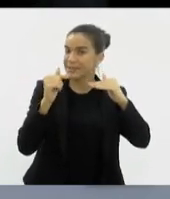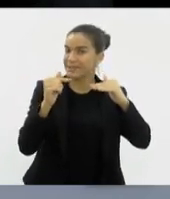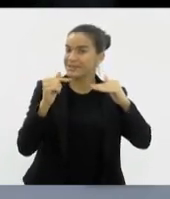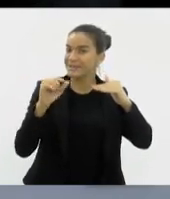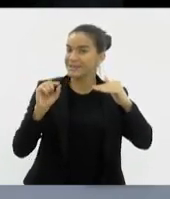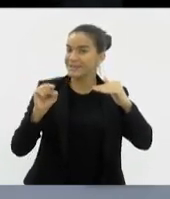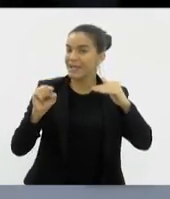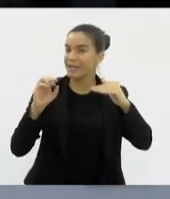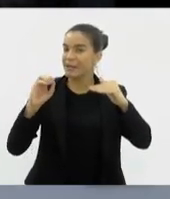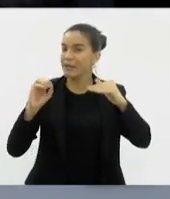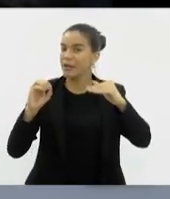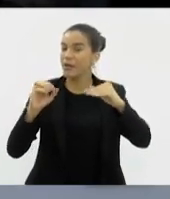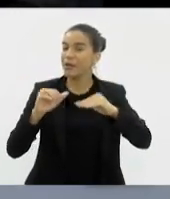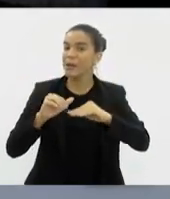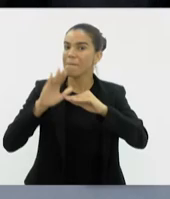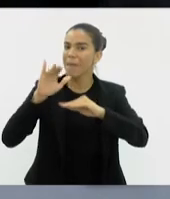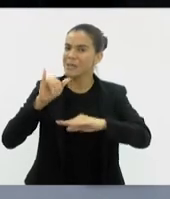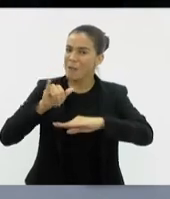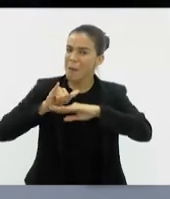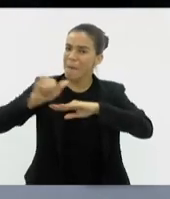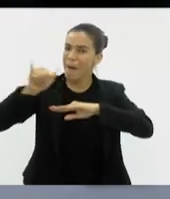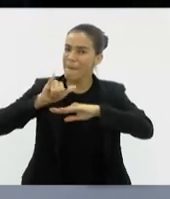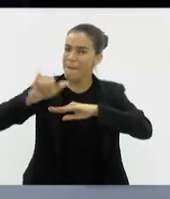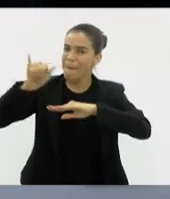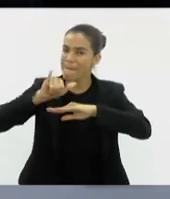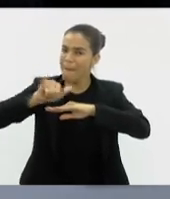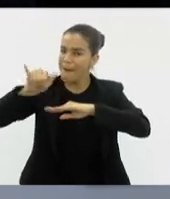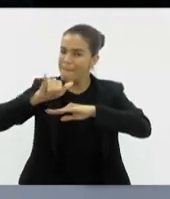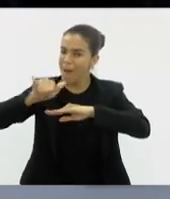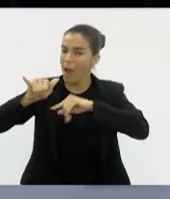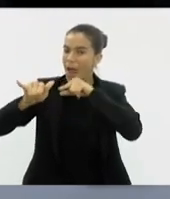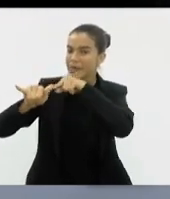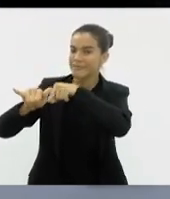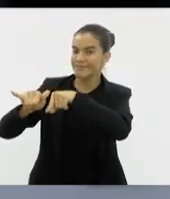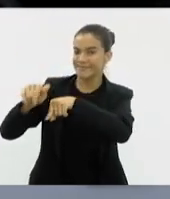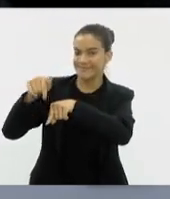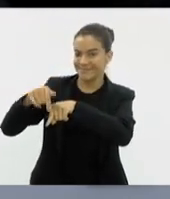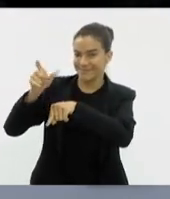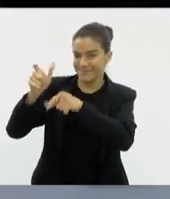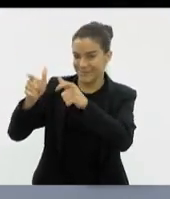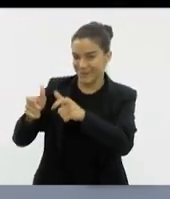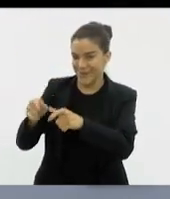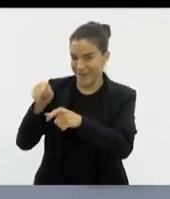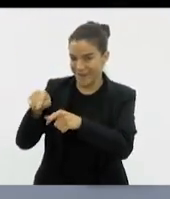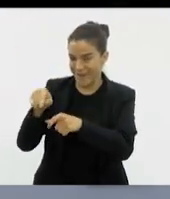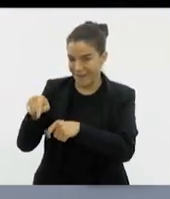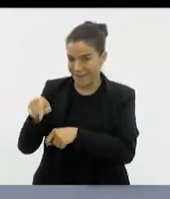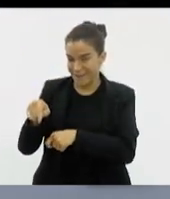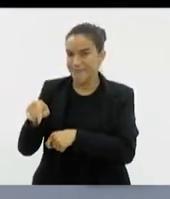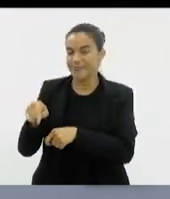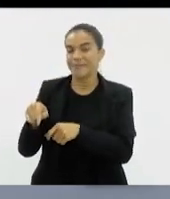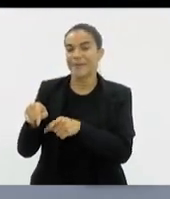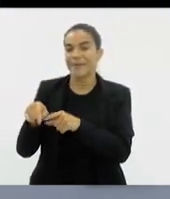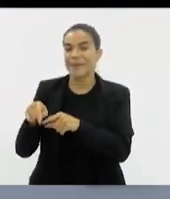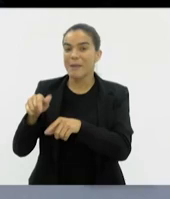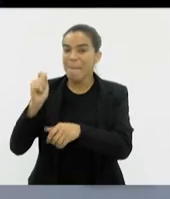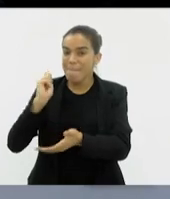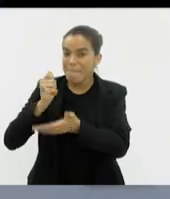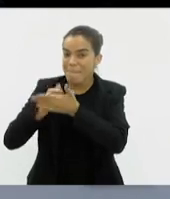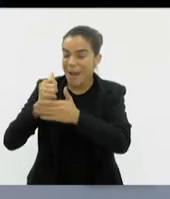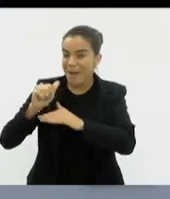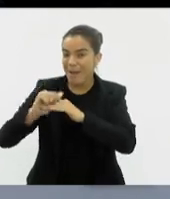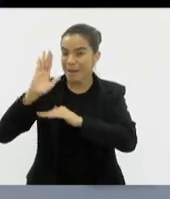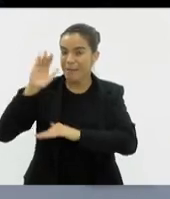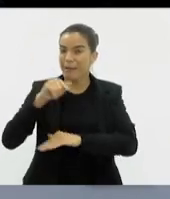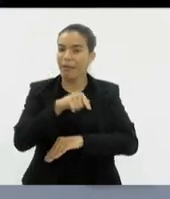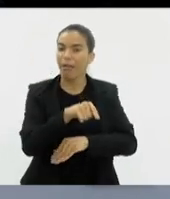maior número de voos num determinado aeroporto, né? E paga mais